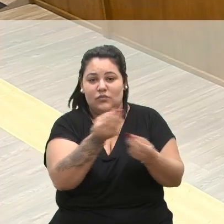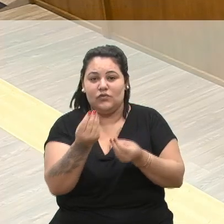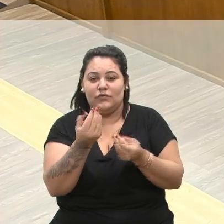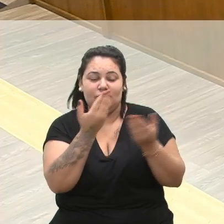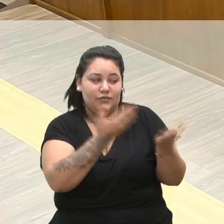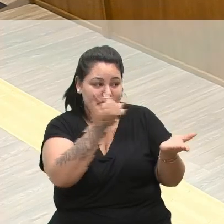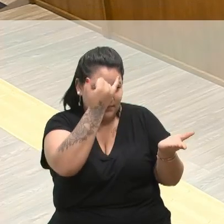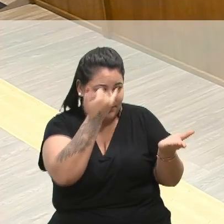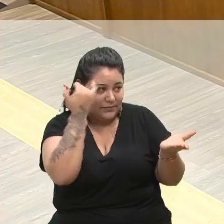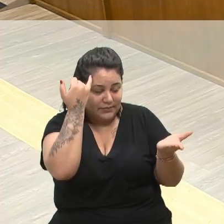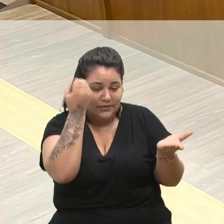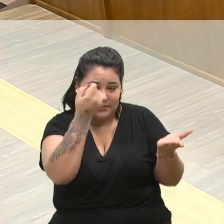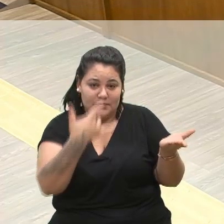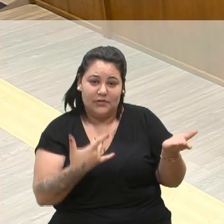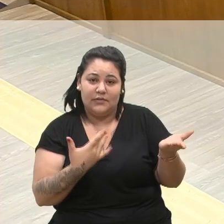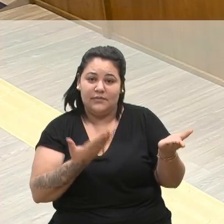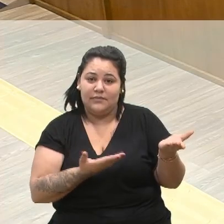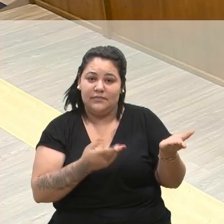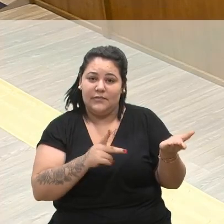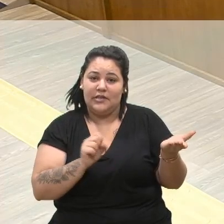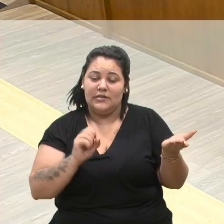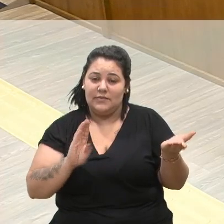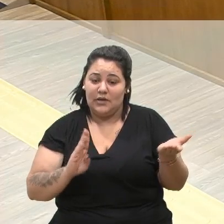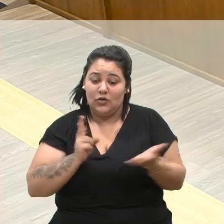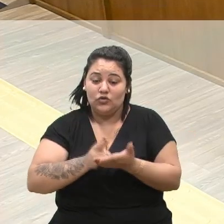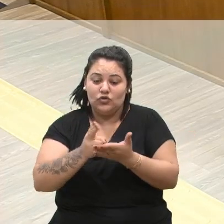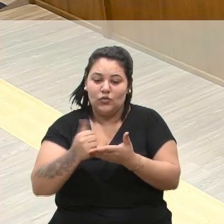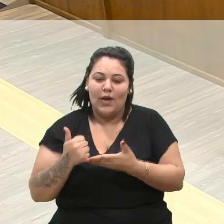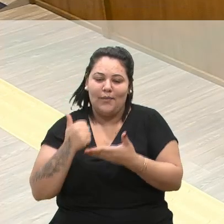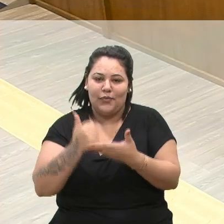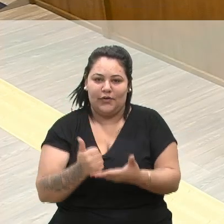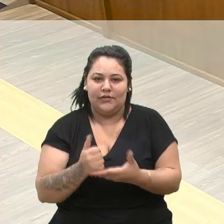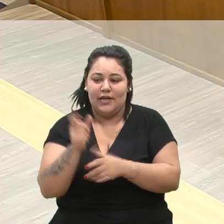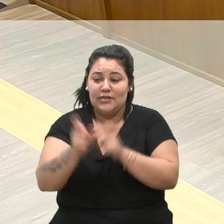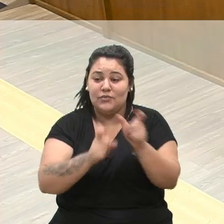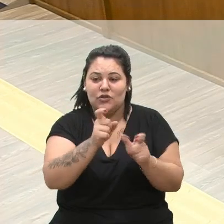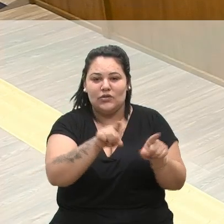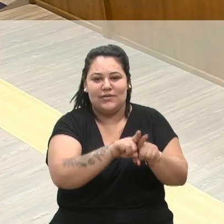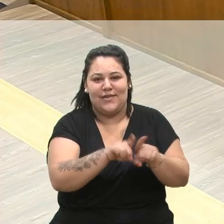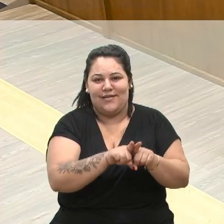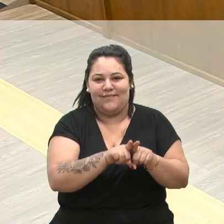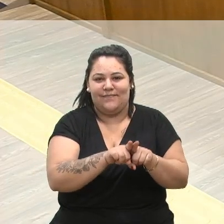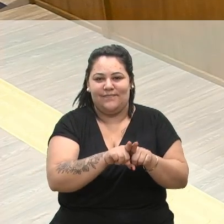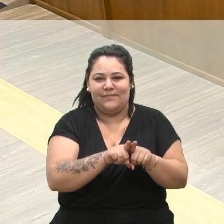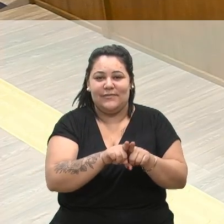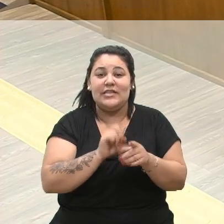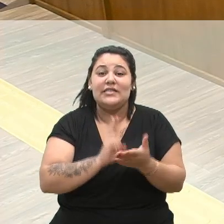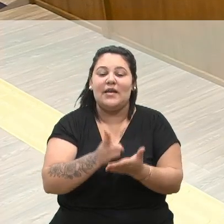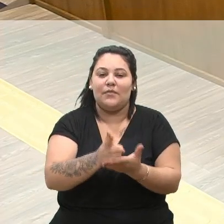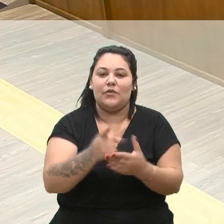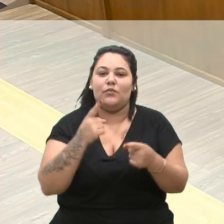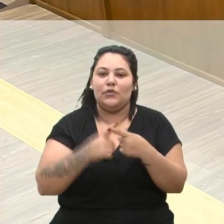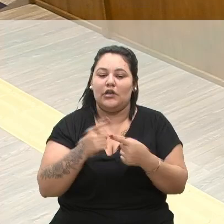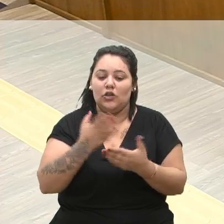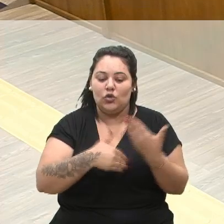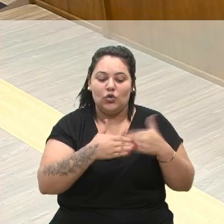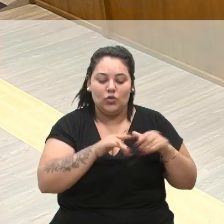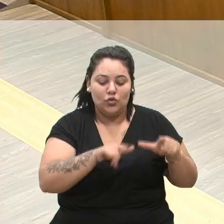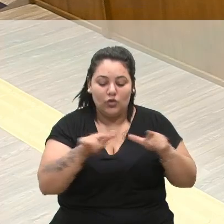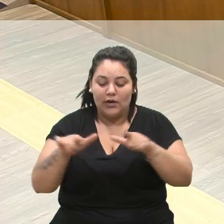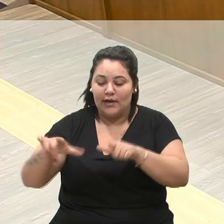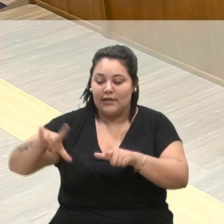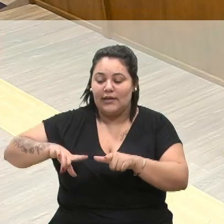bem referendou. Que o PSB continue contribuindo cada vez mais e sempre, porque em todo lugar onde tem alguém